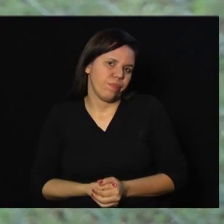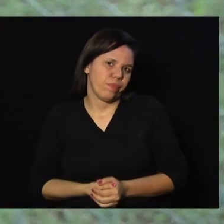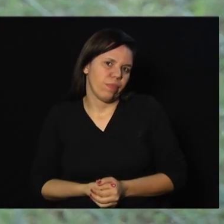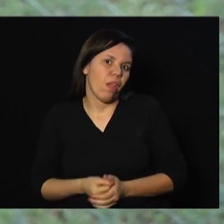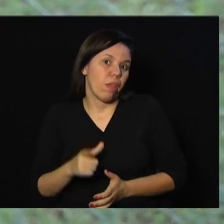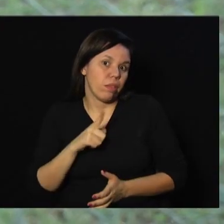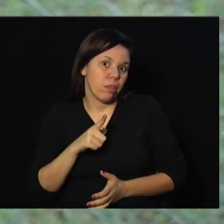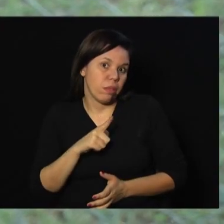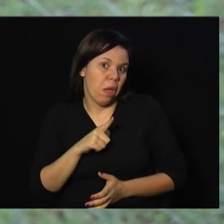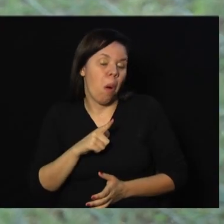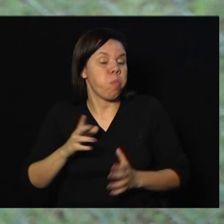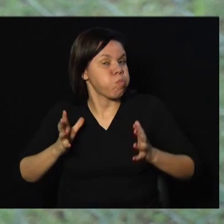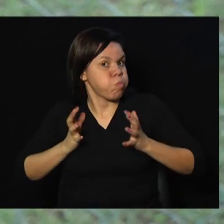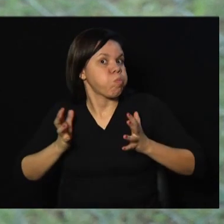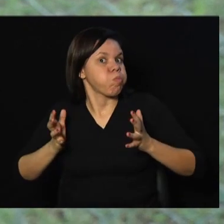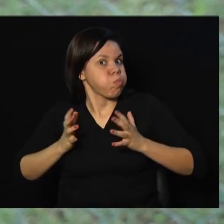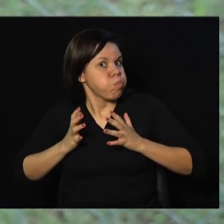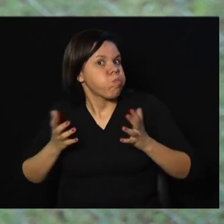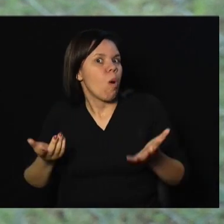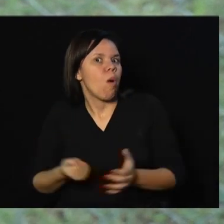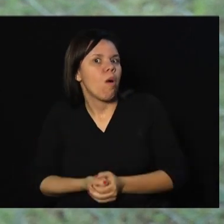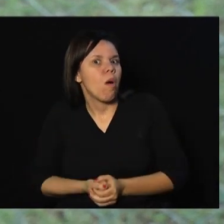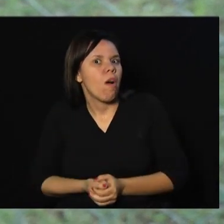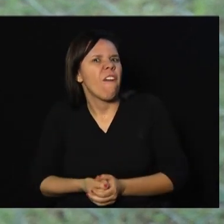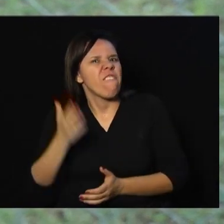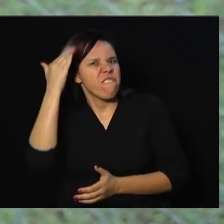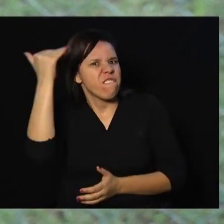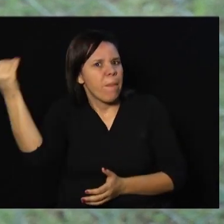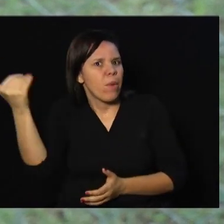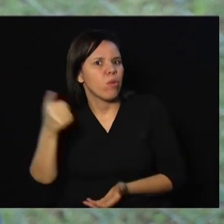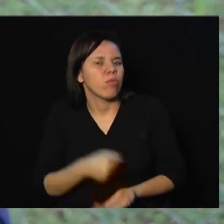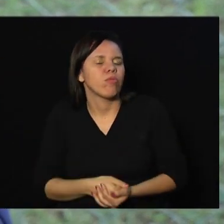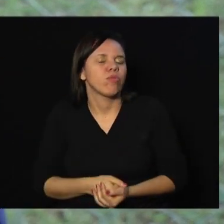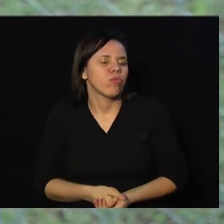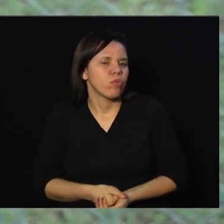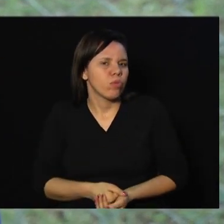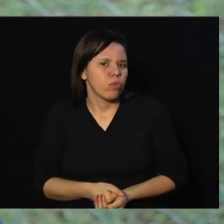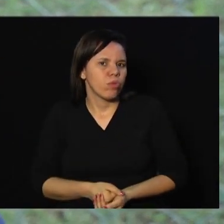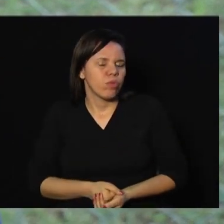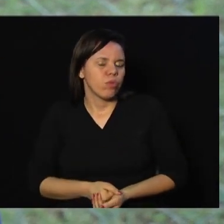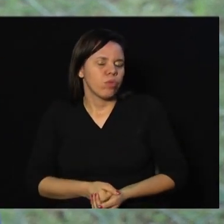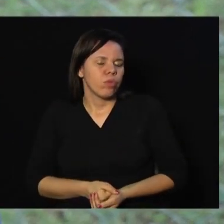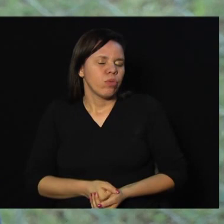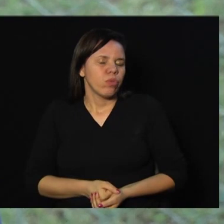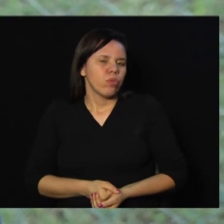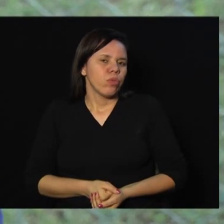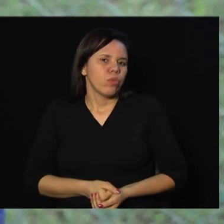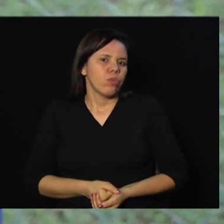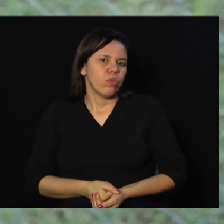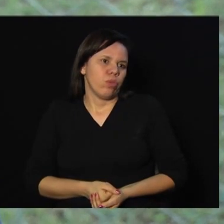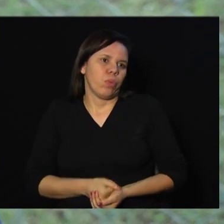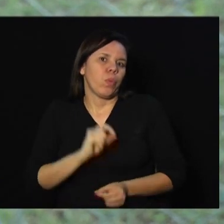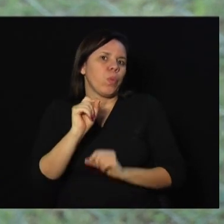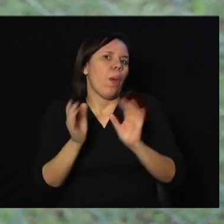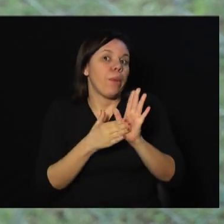tem um poderio financeiro forte, entendeu? É famoso, então ele tem, vamos dizer assim, a